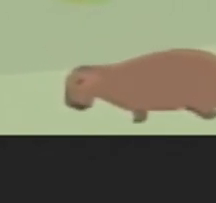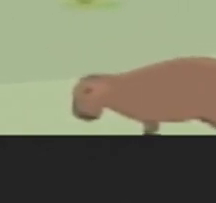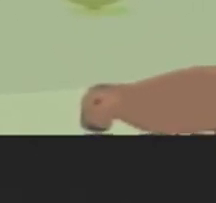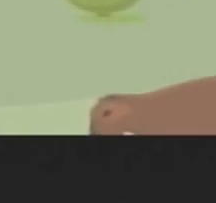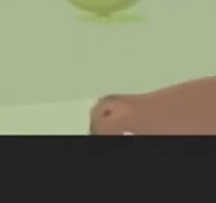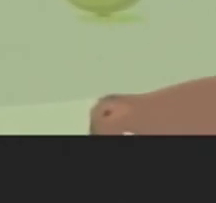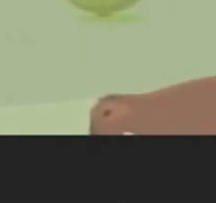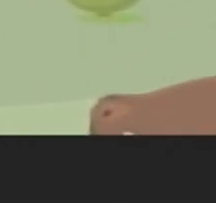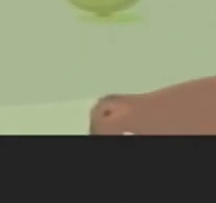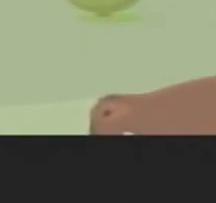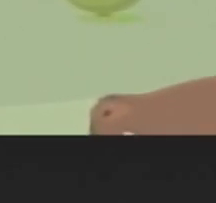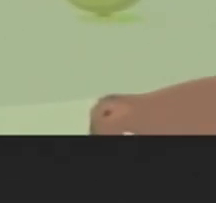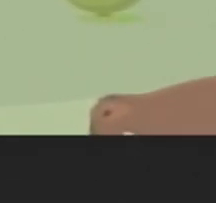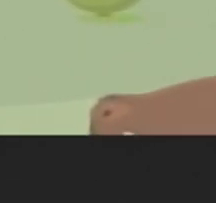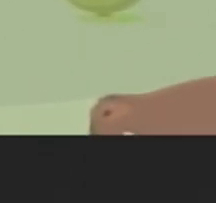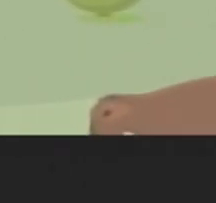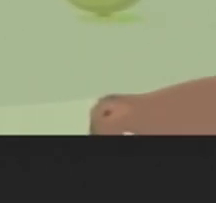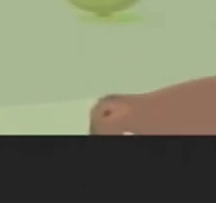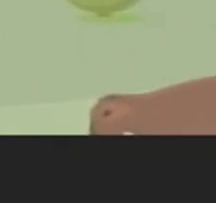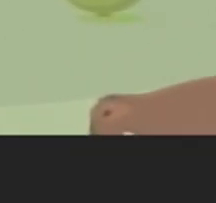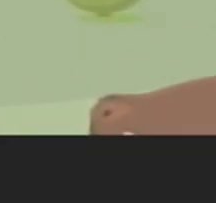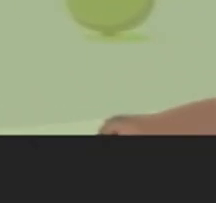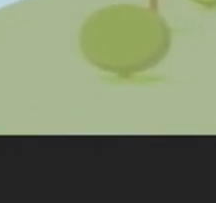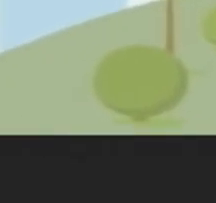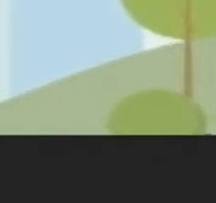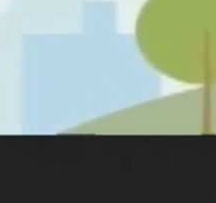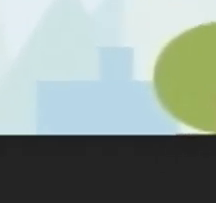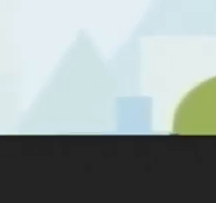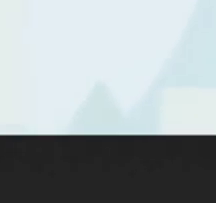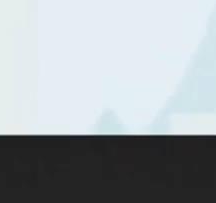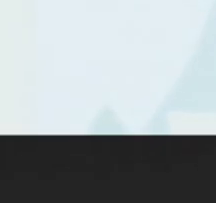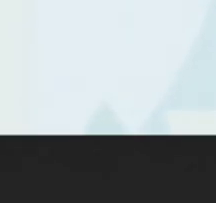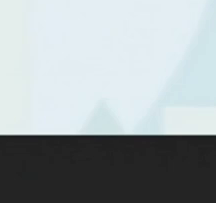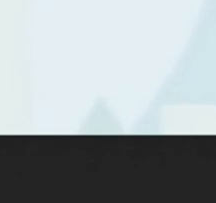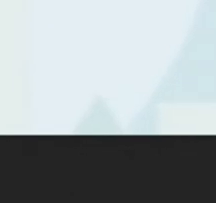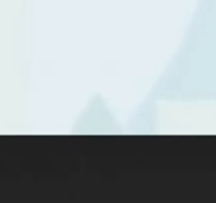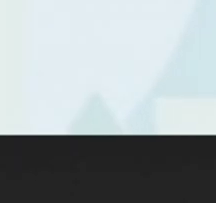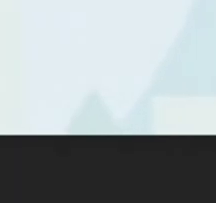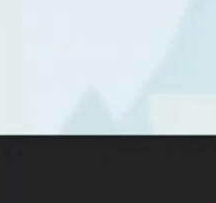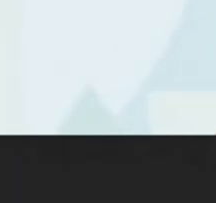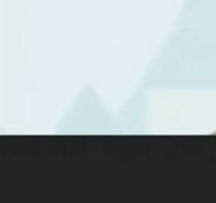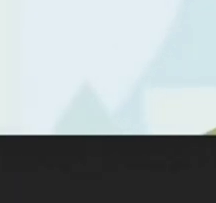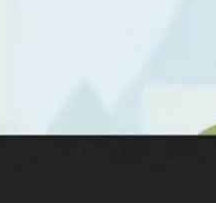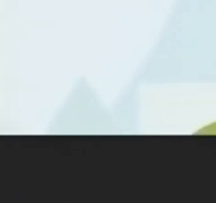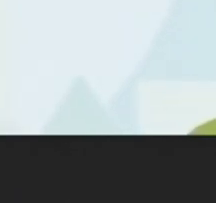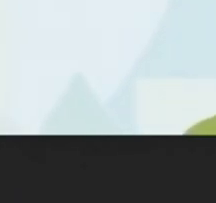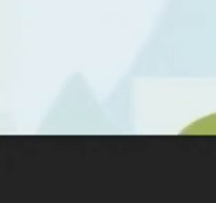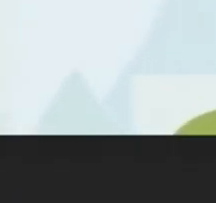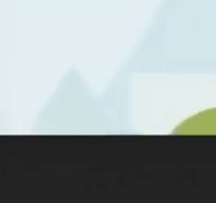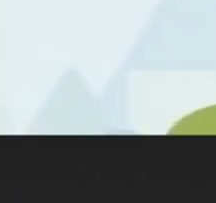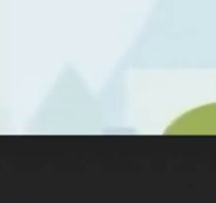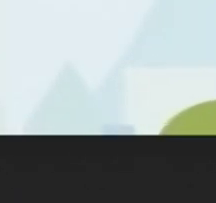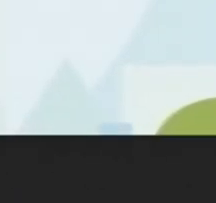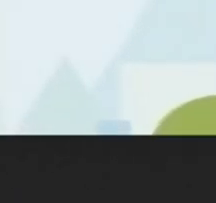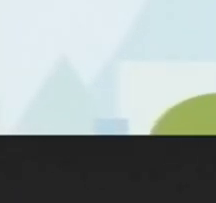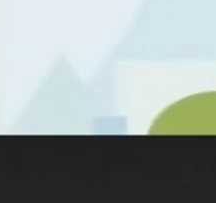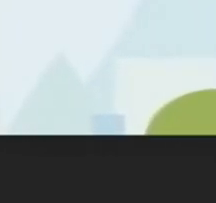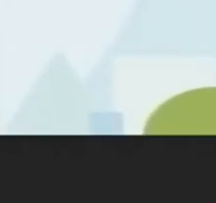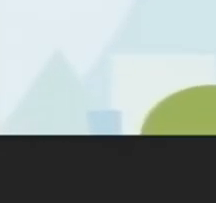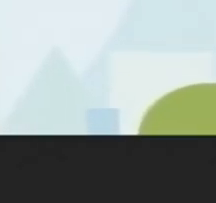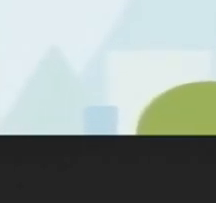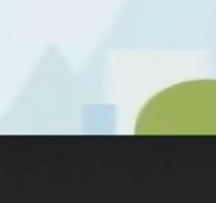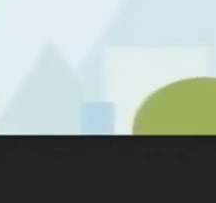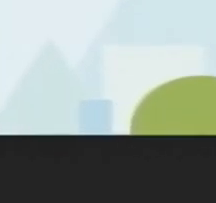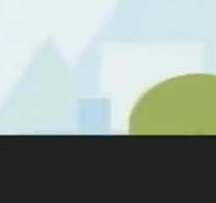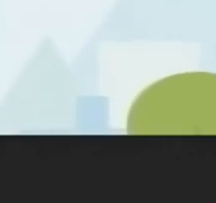acabam atravessando as ruas da cidade por isso nasceu o projeto capivara para reduzir os atropelamentos